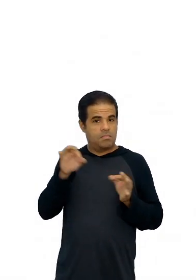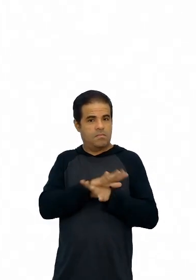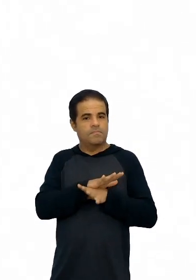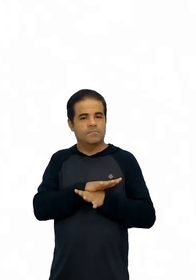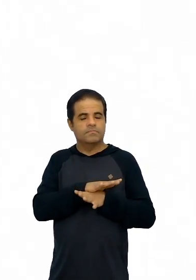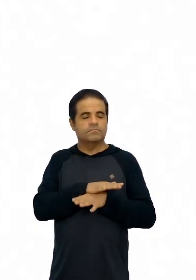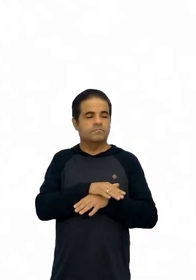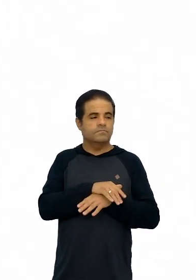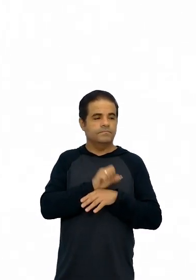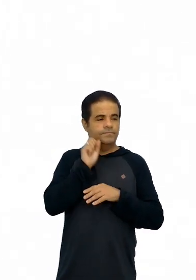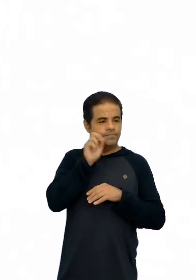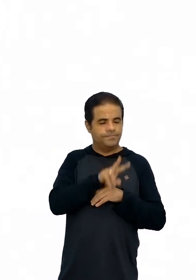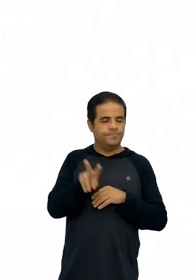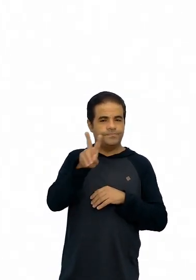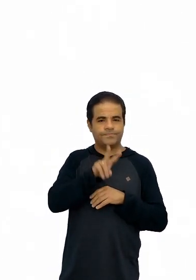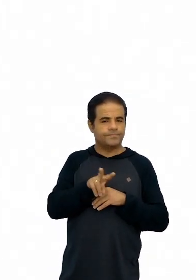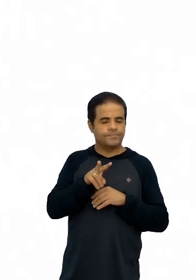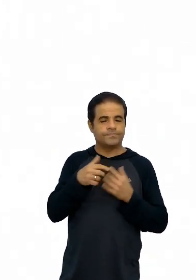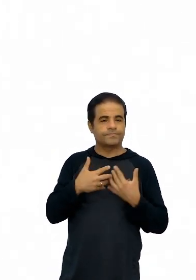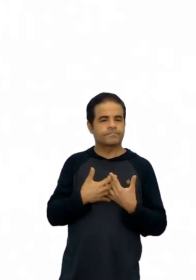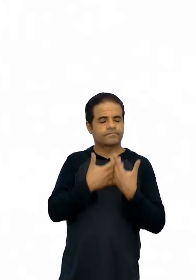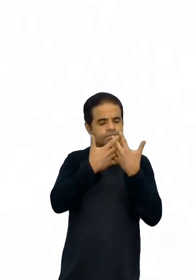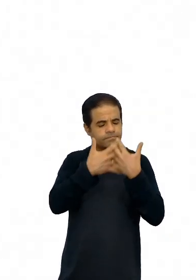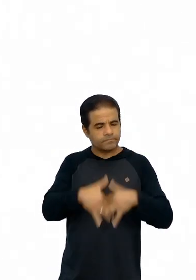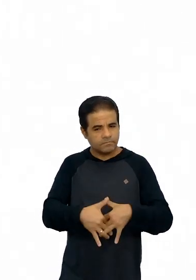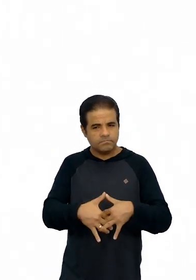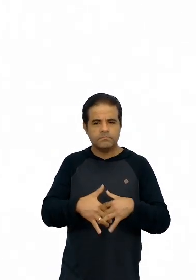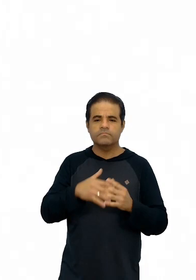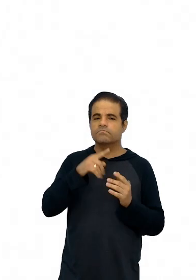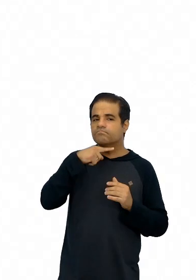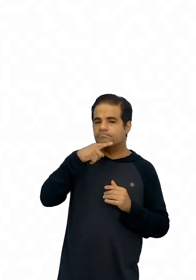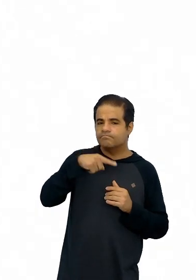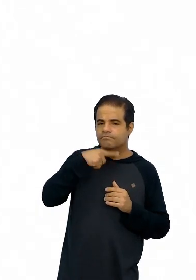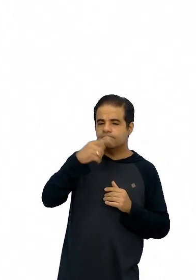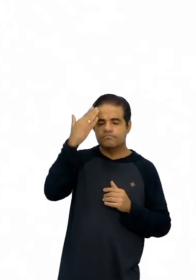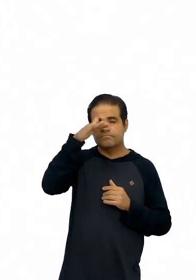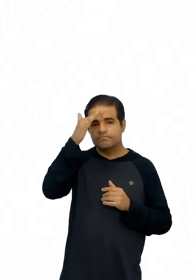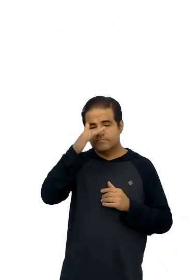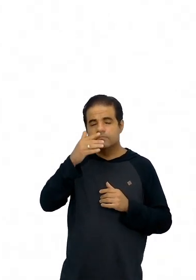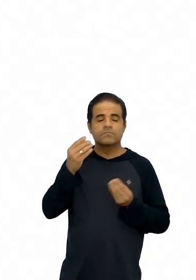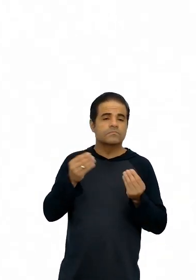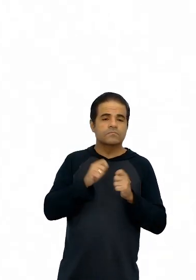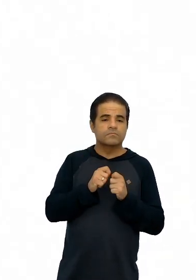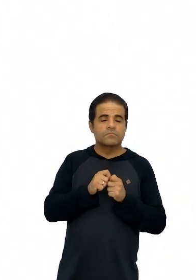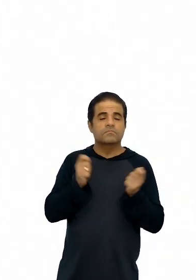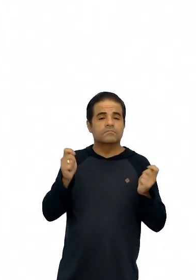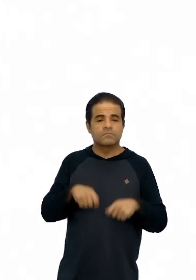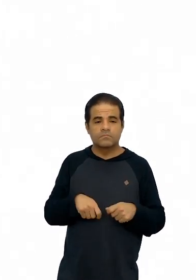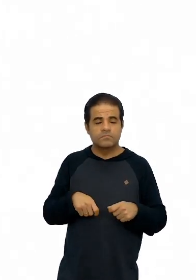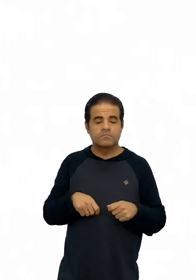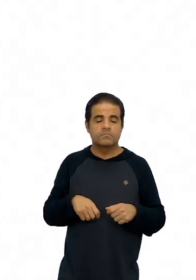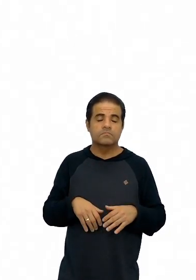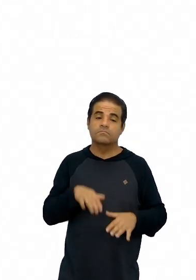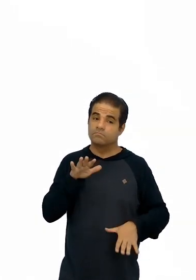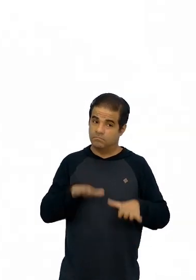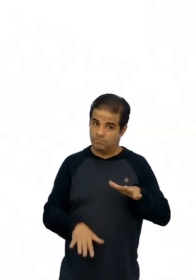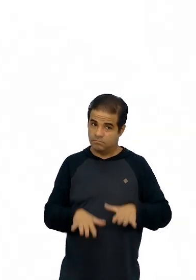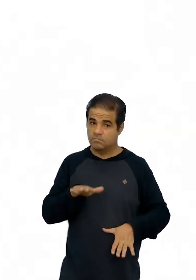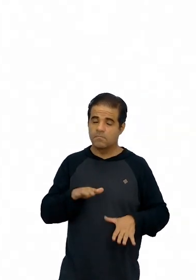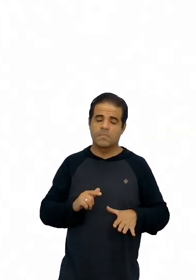aqui, eu vi que eles não se engajaram, não conseguiram compreender o que que eu posso fazer. Talvez,